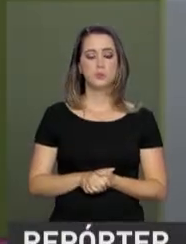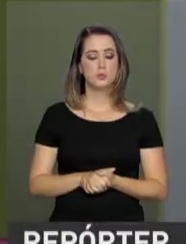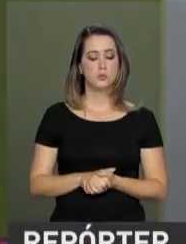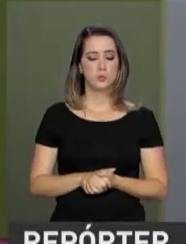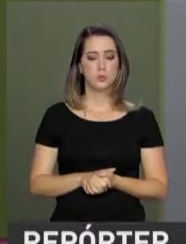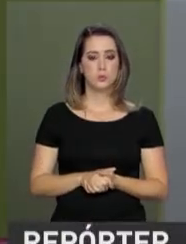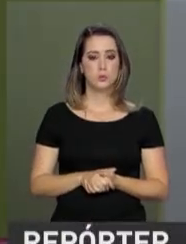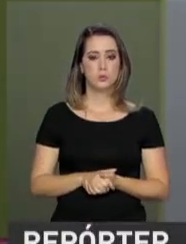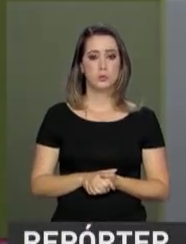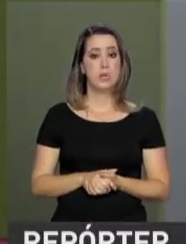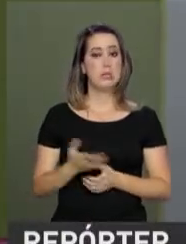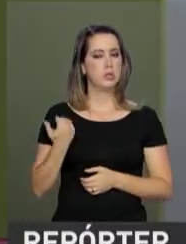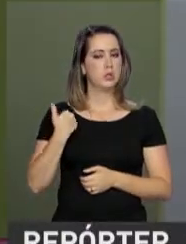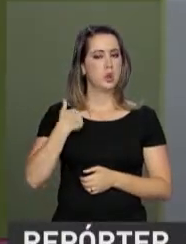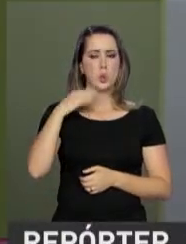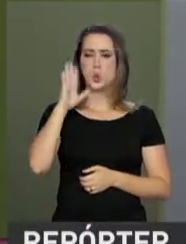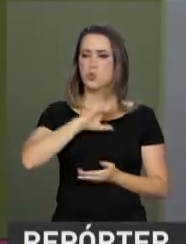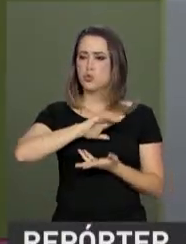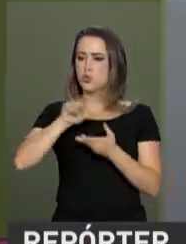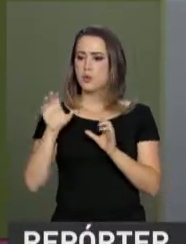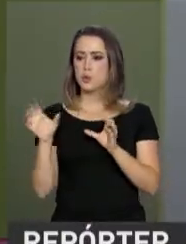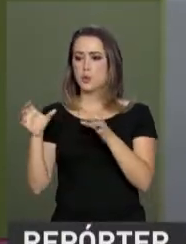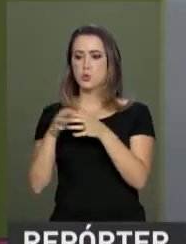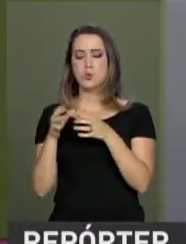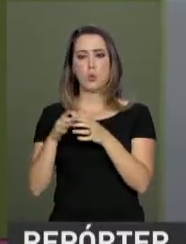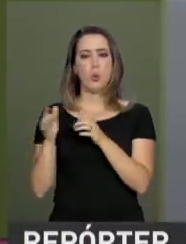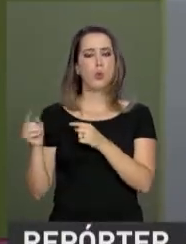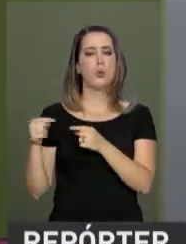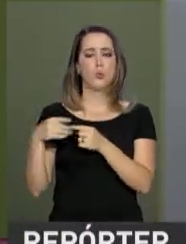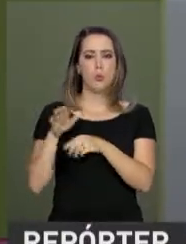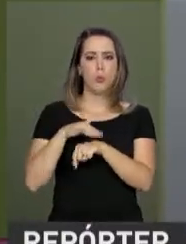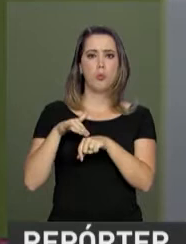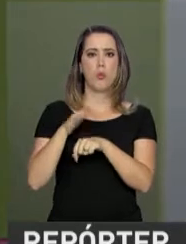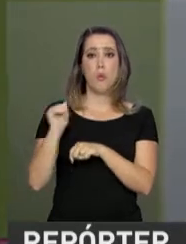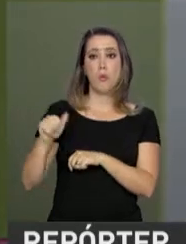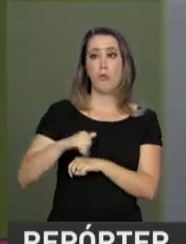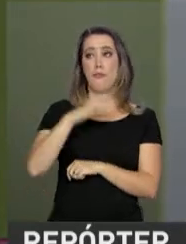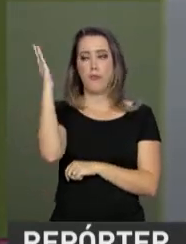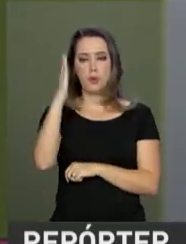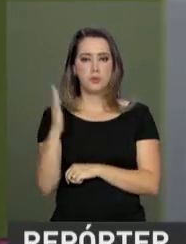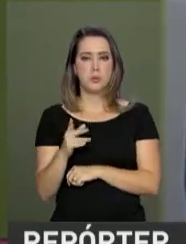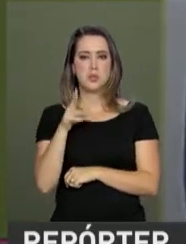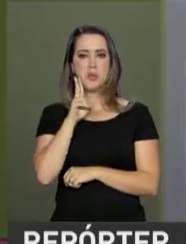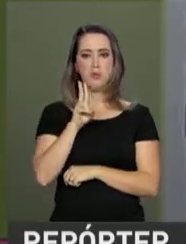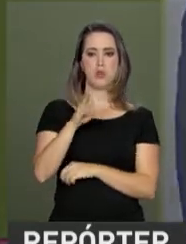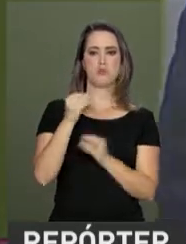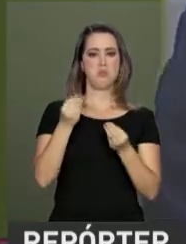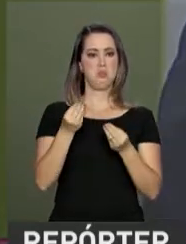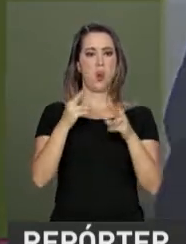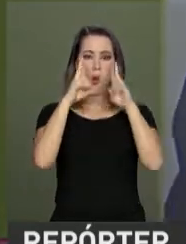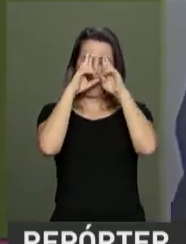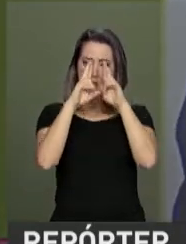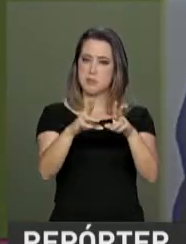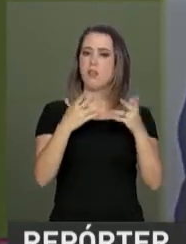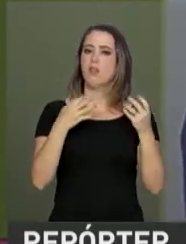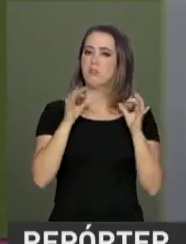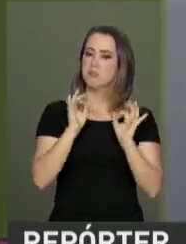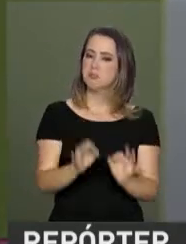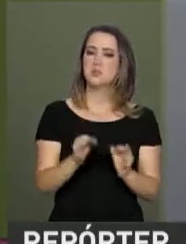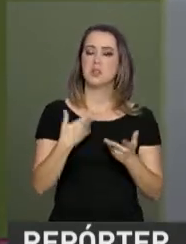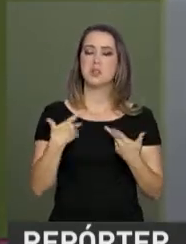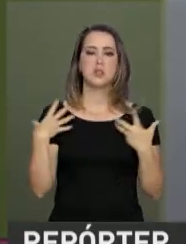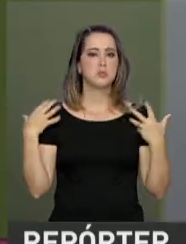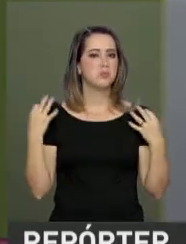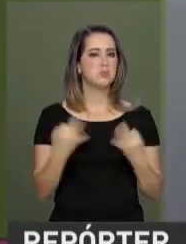os maiores contatos com a diplomacia brasileira no exterior eu vejo como ela é respeitada extraordinariamente respeitada e